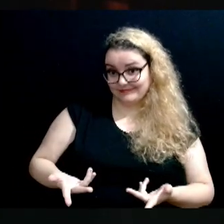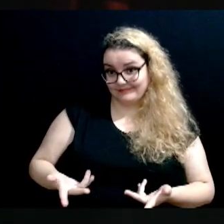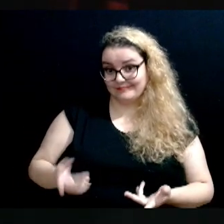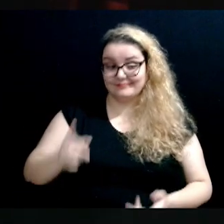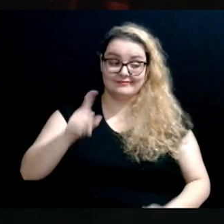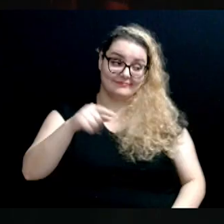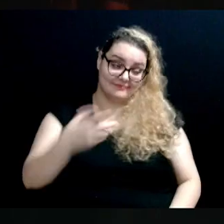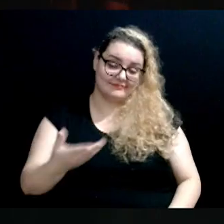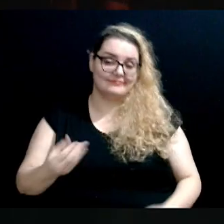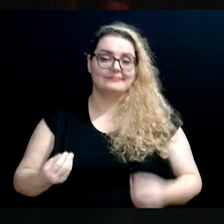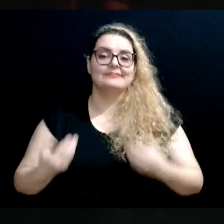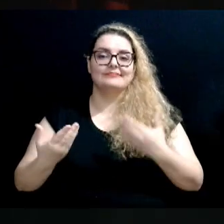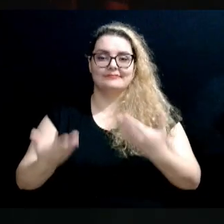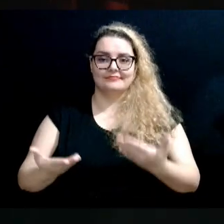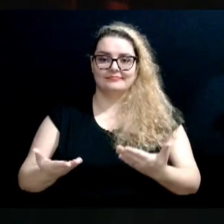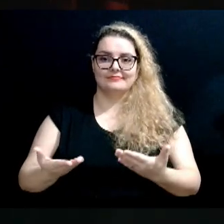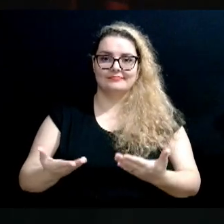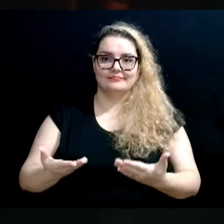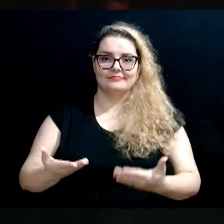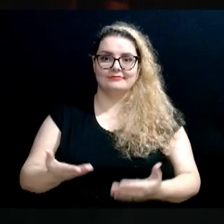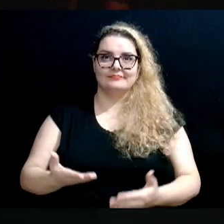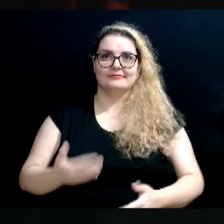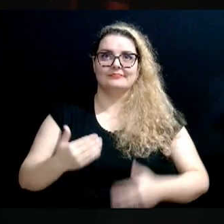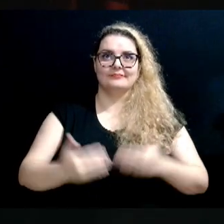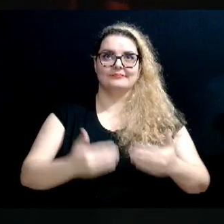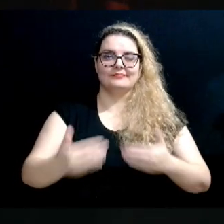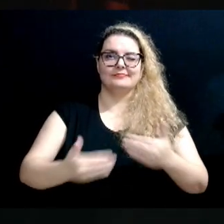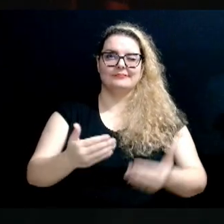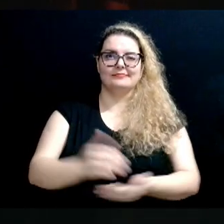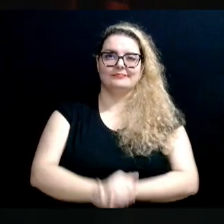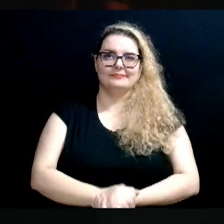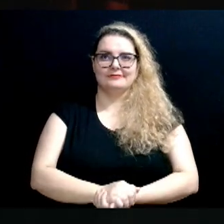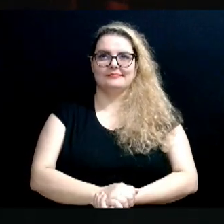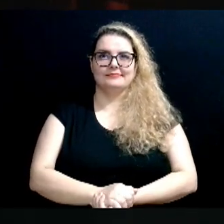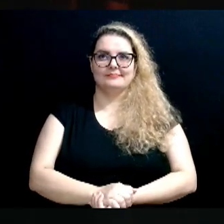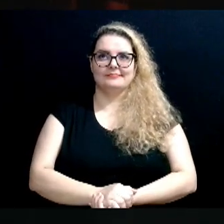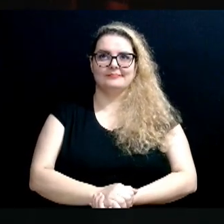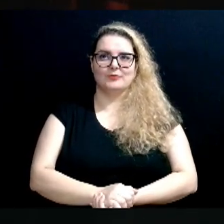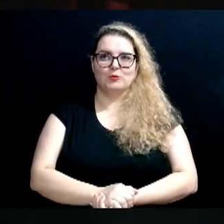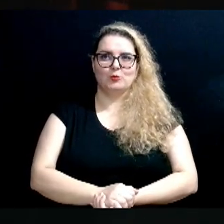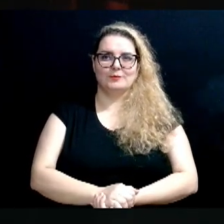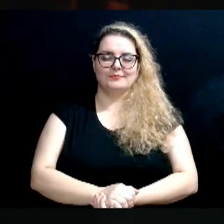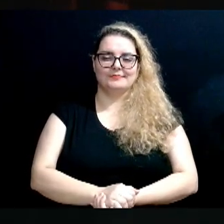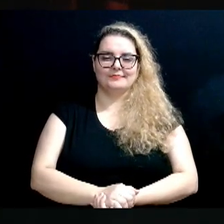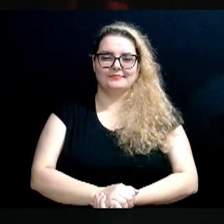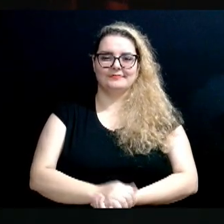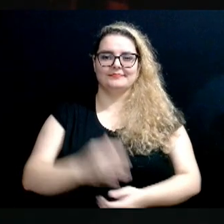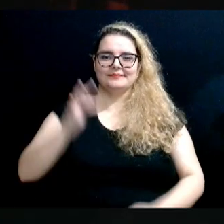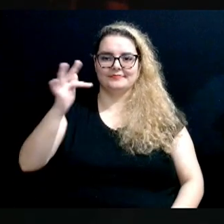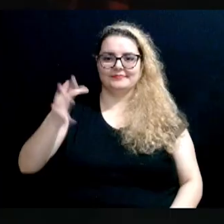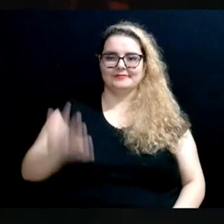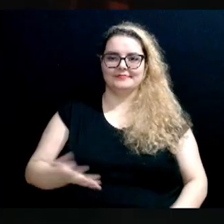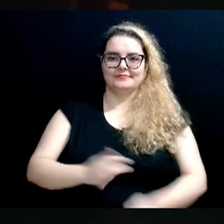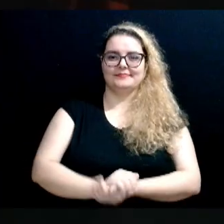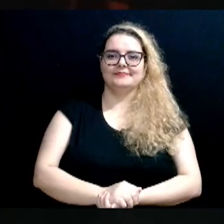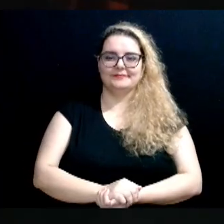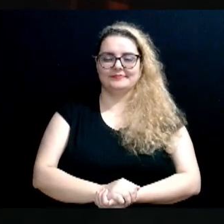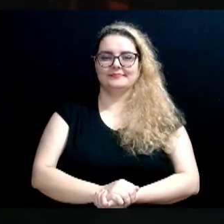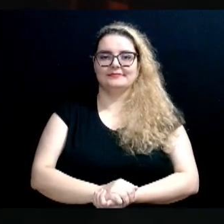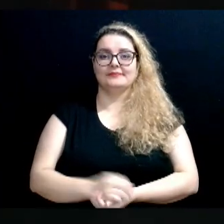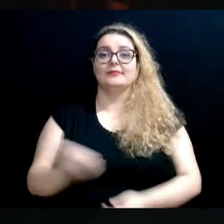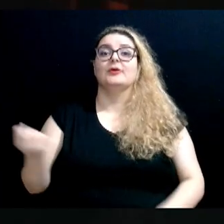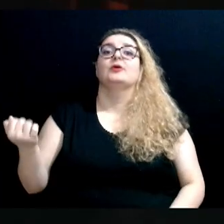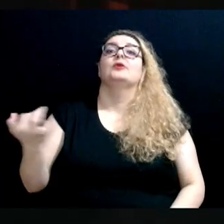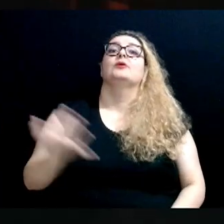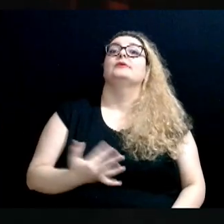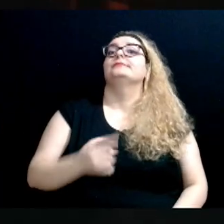trazendo alguns processos que a gente lá na frente vai perceber o quanto que não foi favorável para a